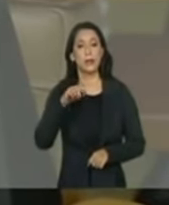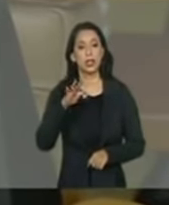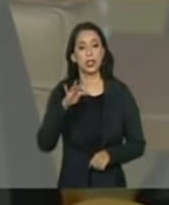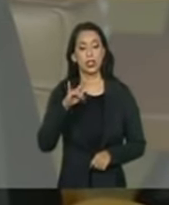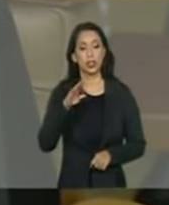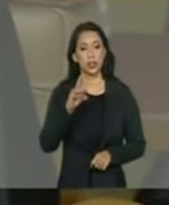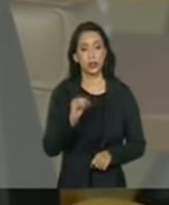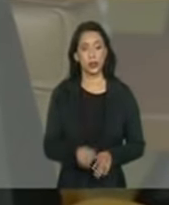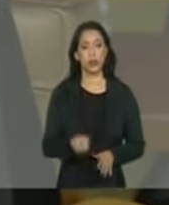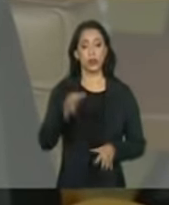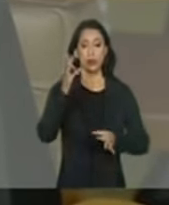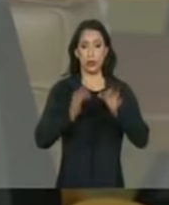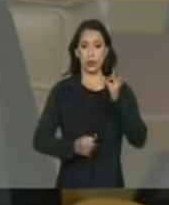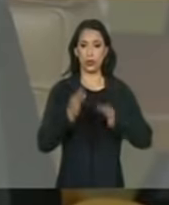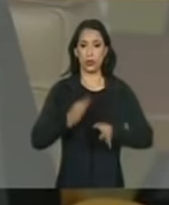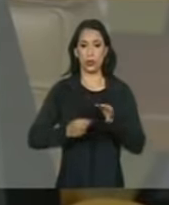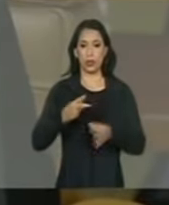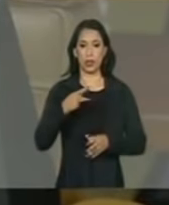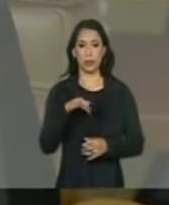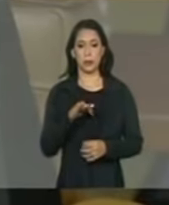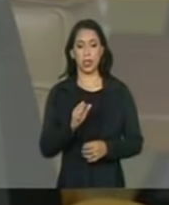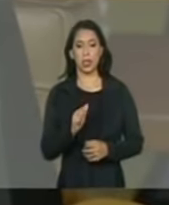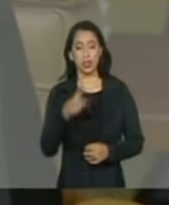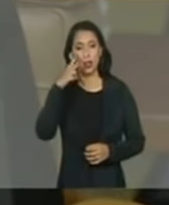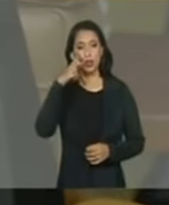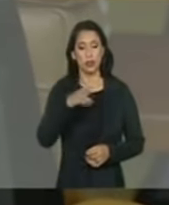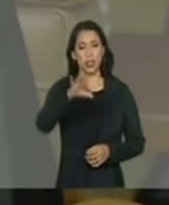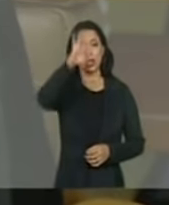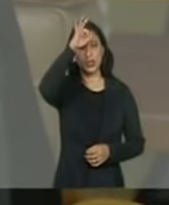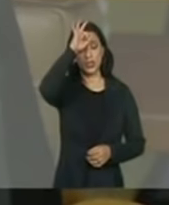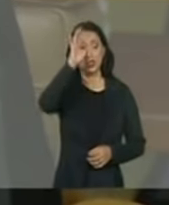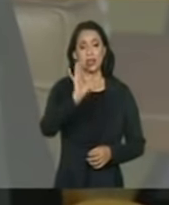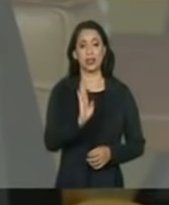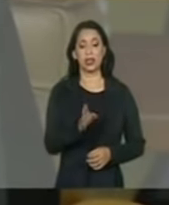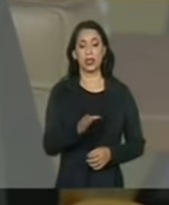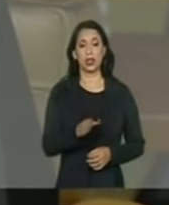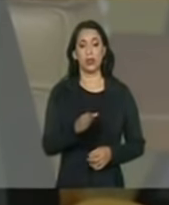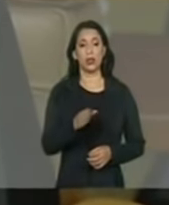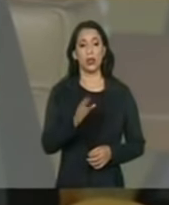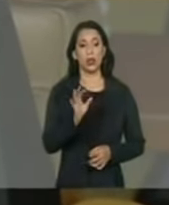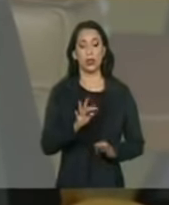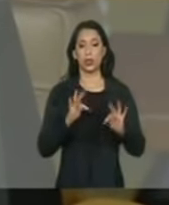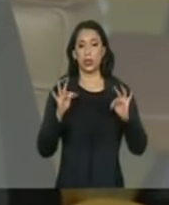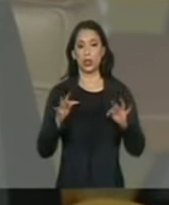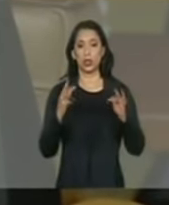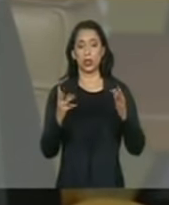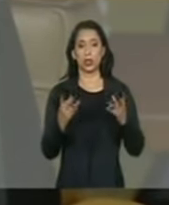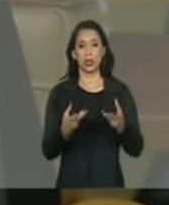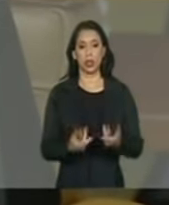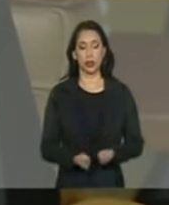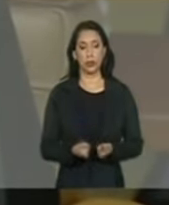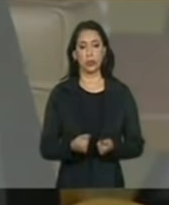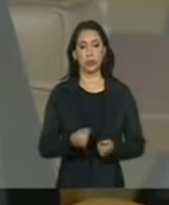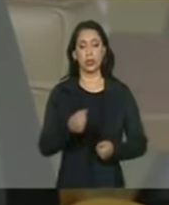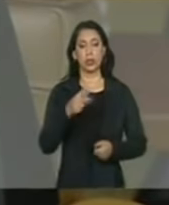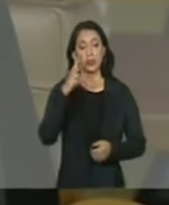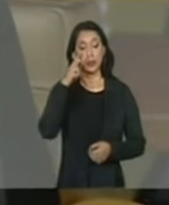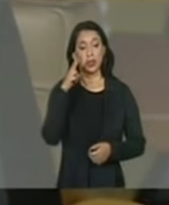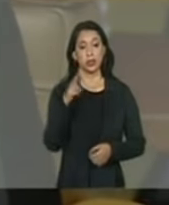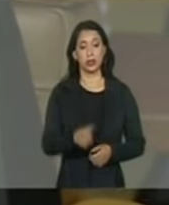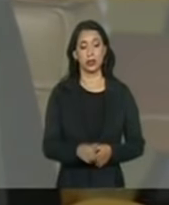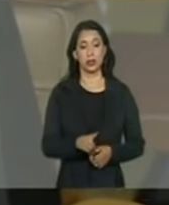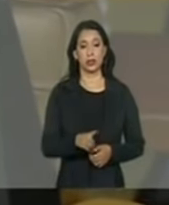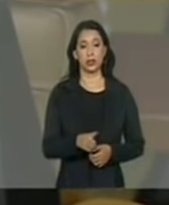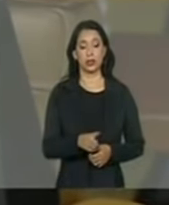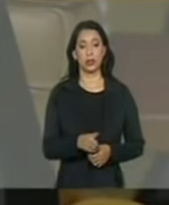penal a presunção de inocência não se reveste de caráter absoluto em razão de constituir resolução eur